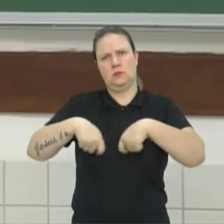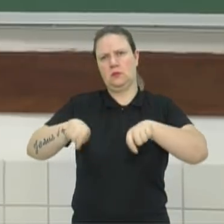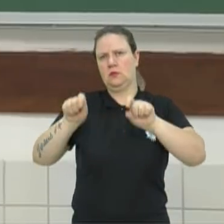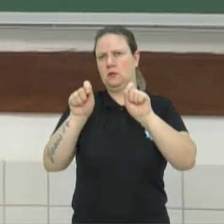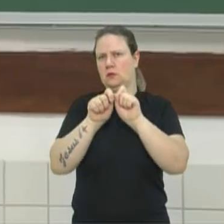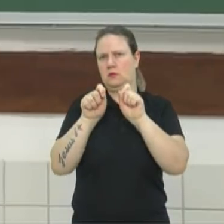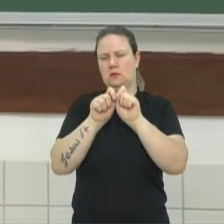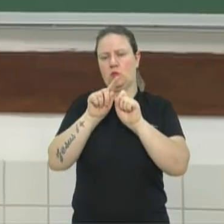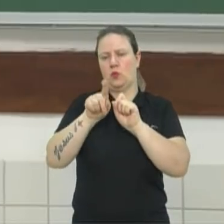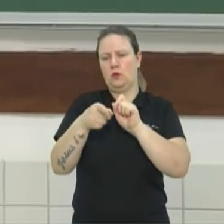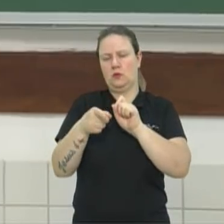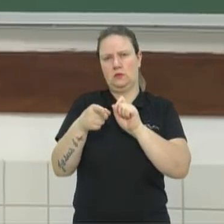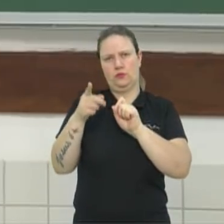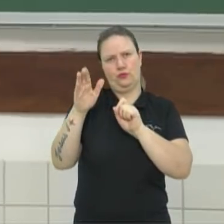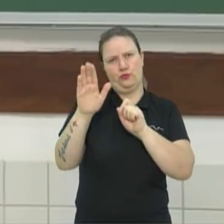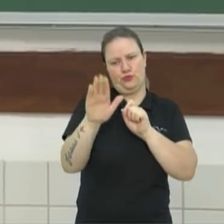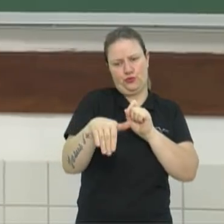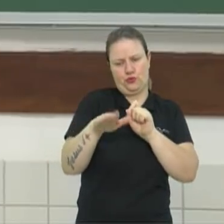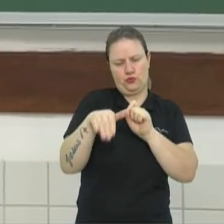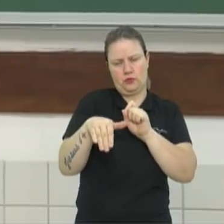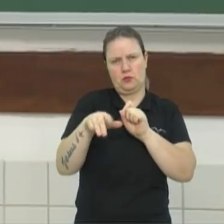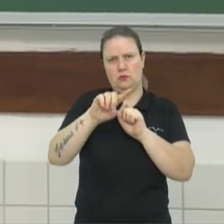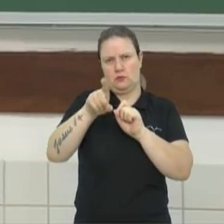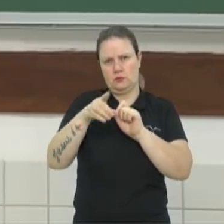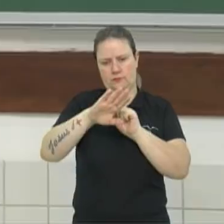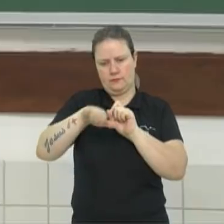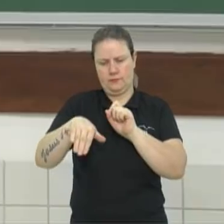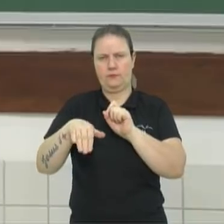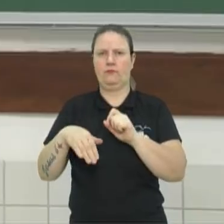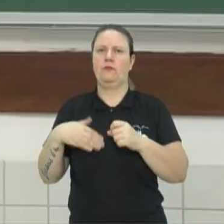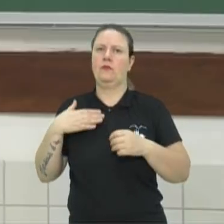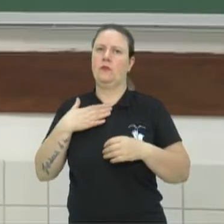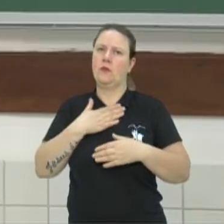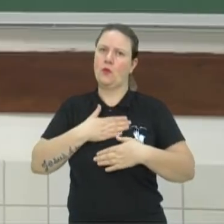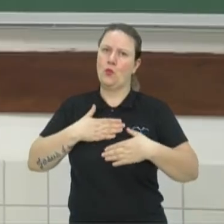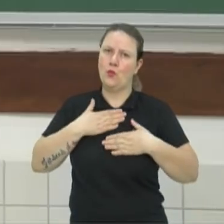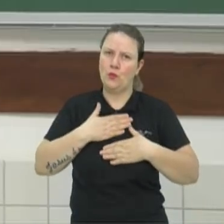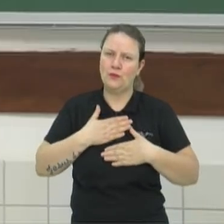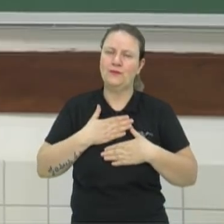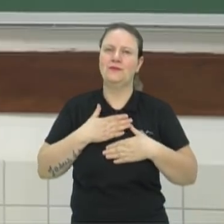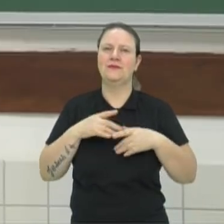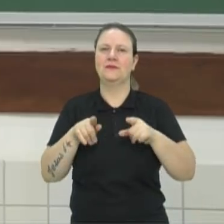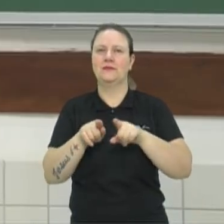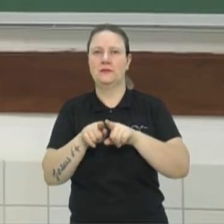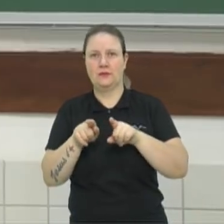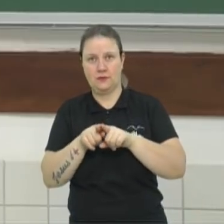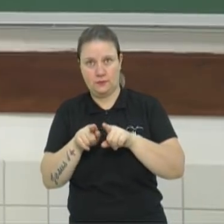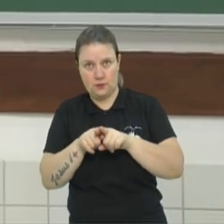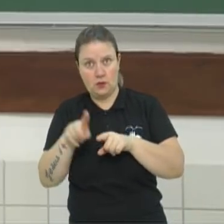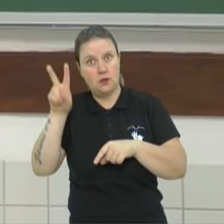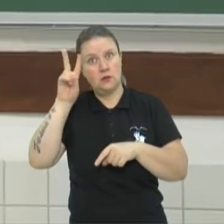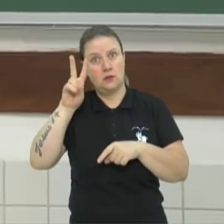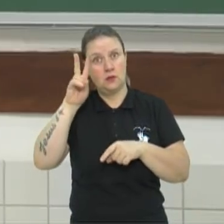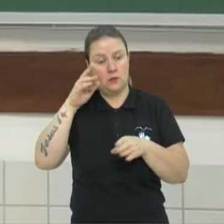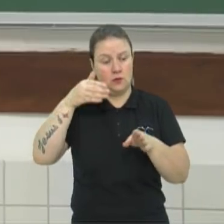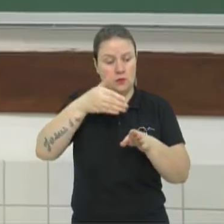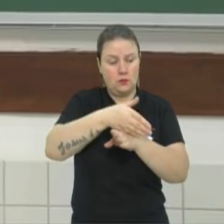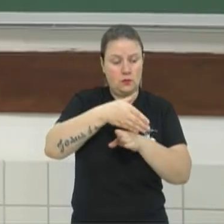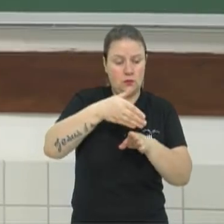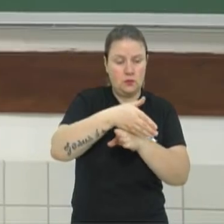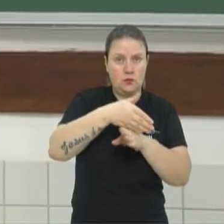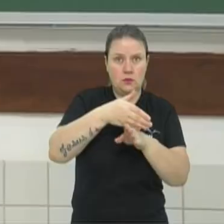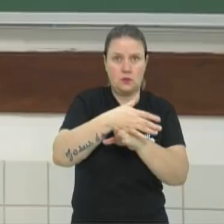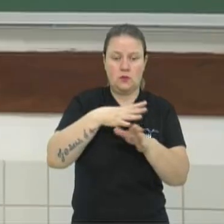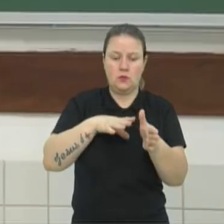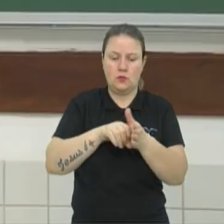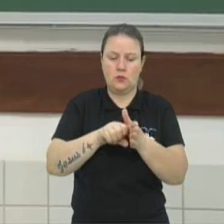vai deixar ela sem a vírgula, ok? Gostaria de lembrar a vocês que o registro de frequência no Classroom,